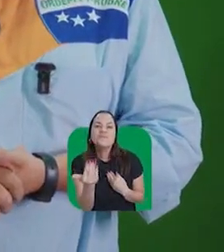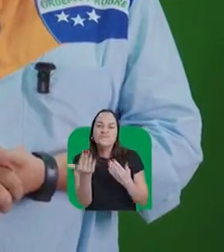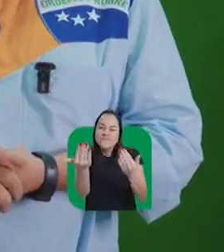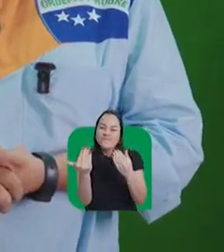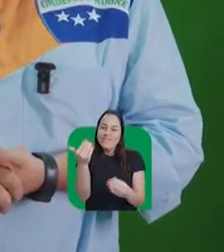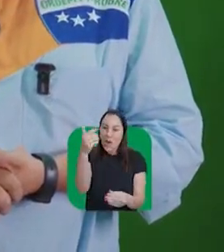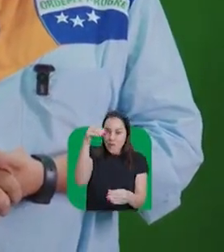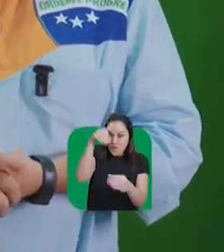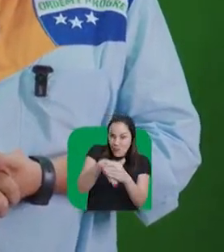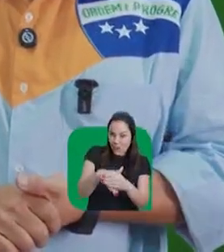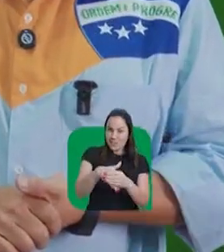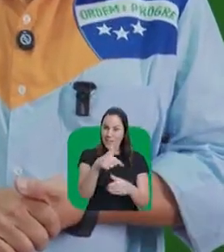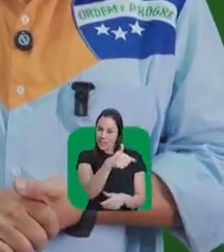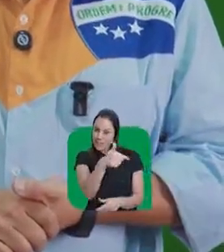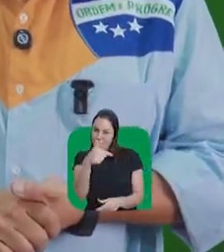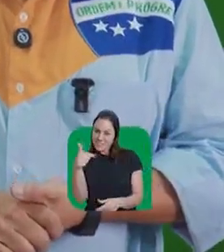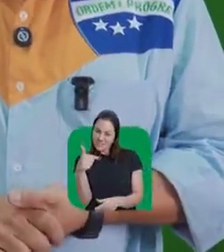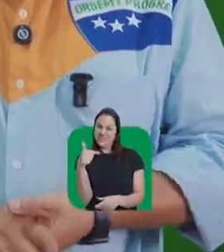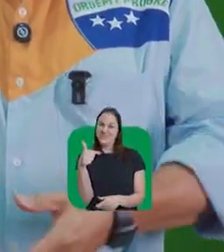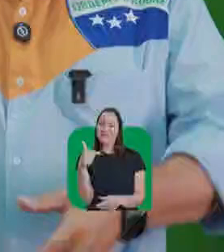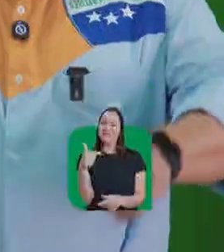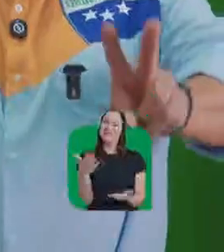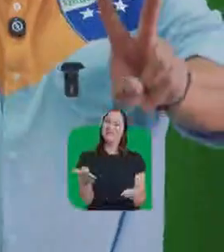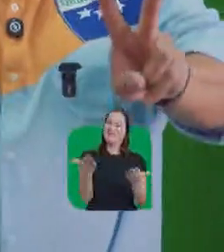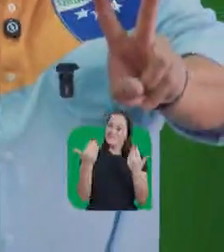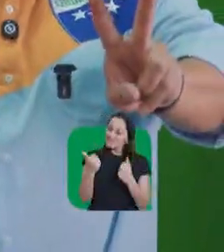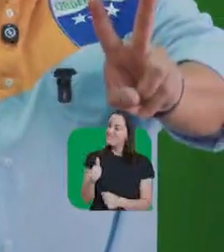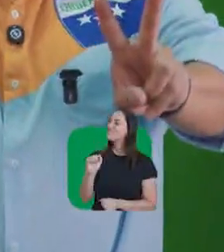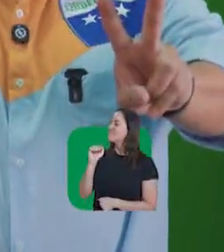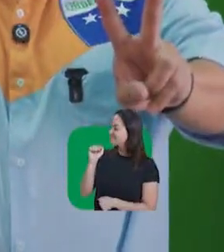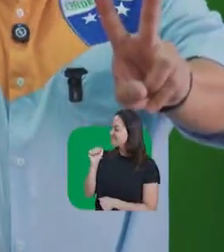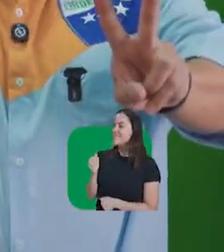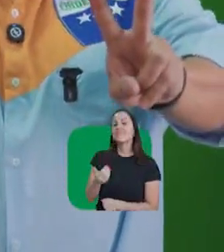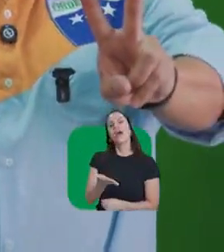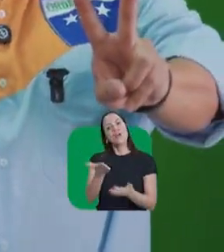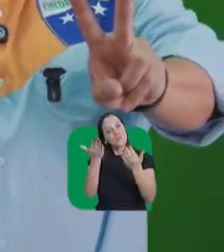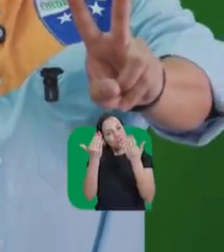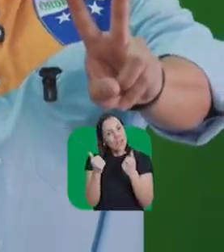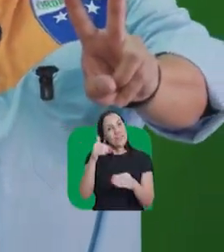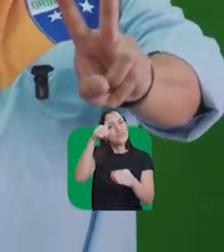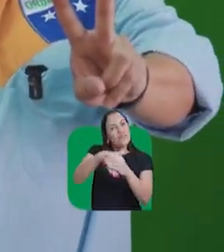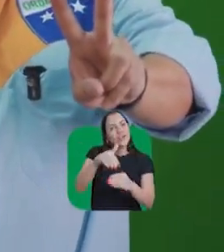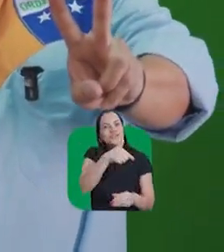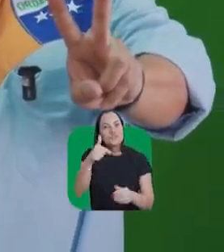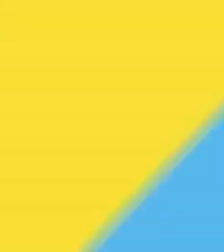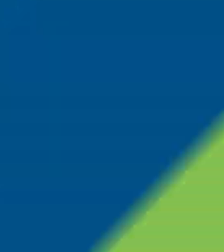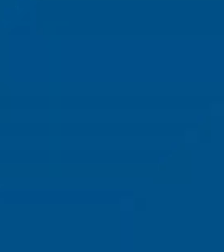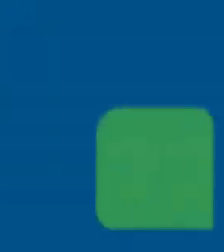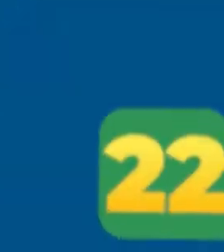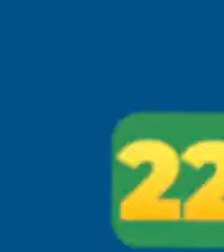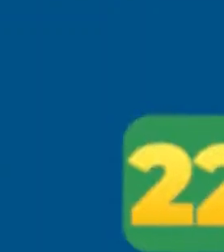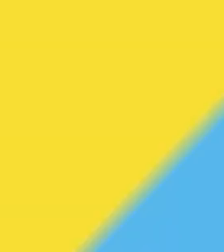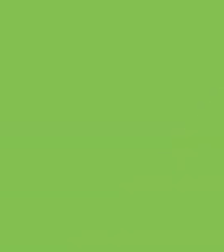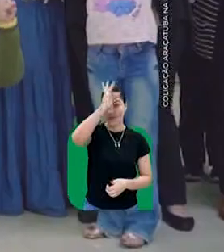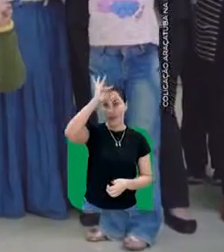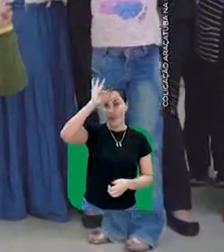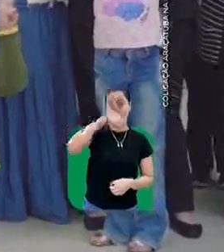peço Zanata inice 22 É isso aí gente vote correto vote 22 estamos